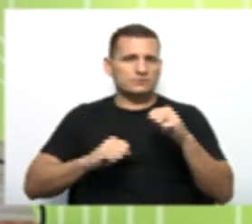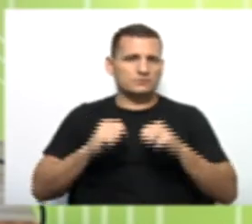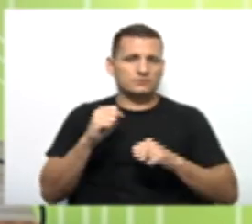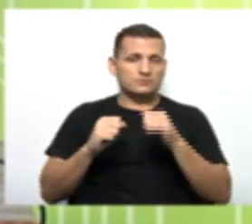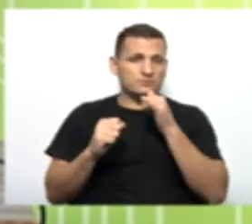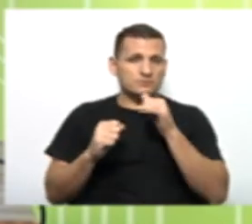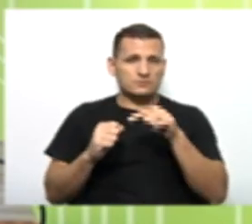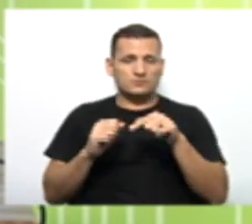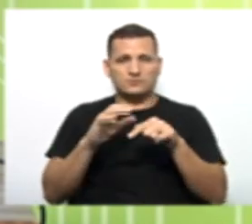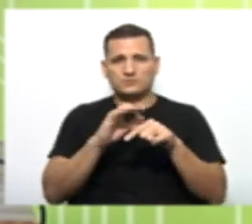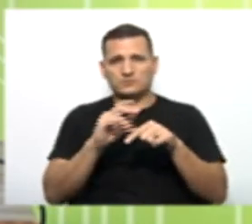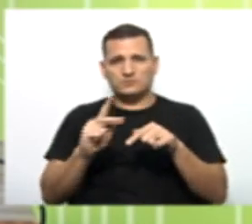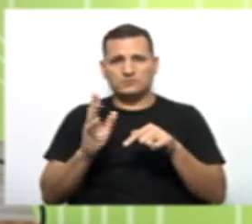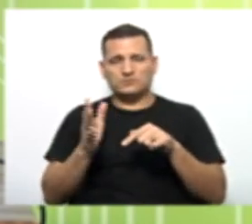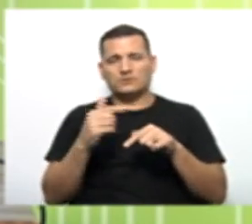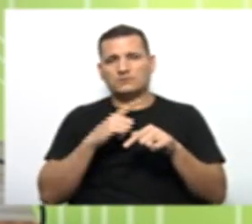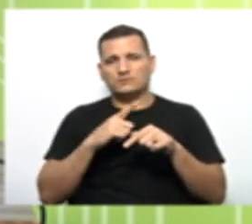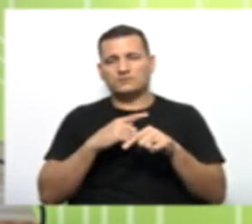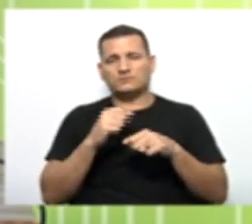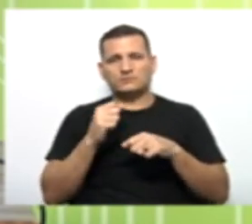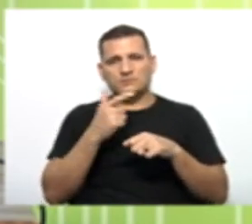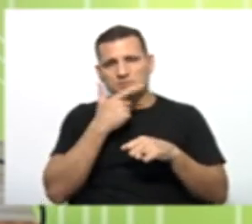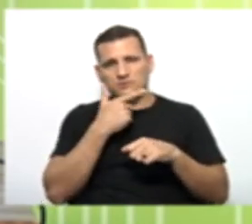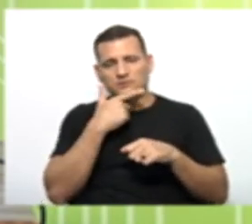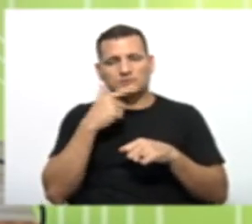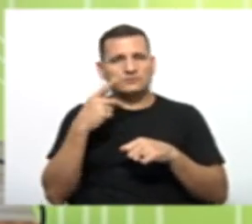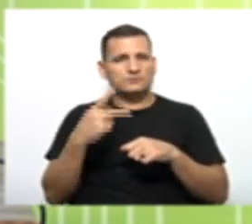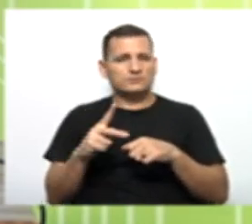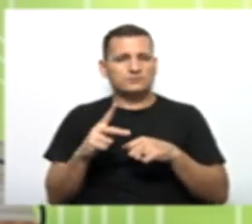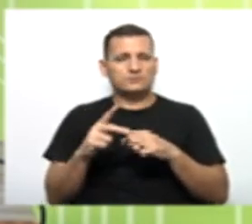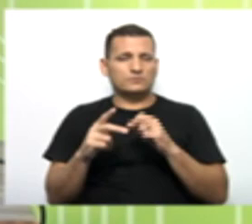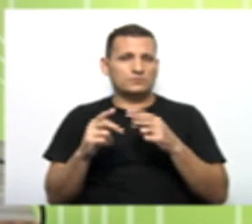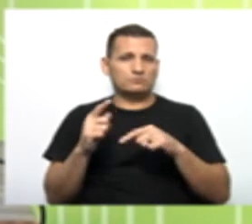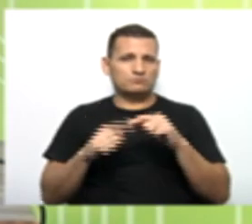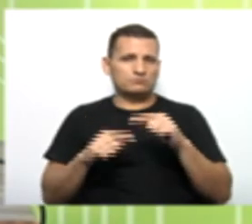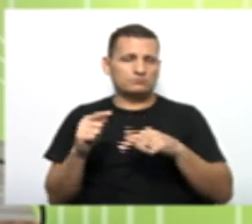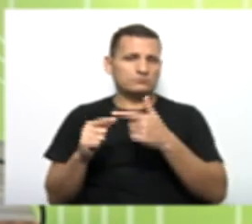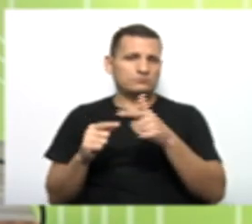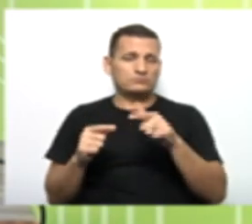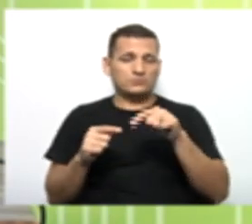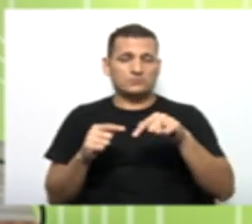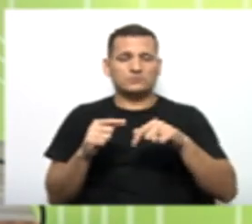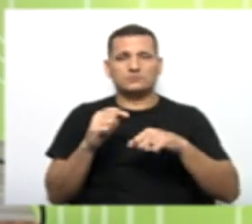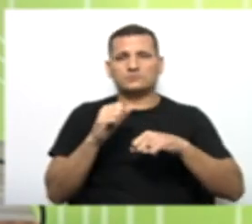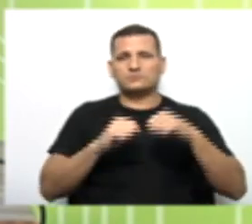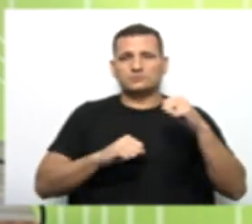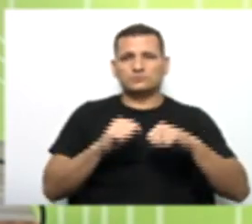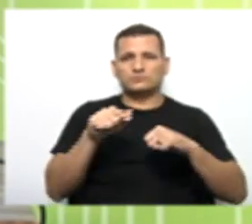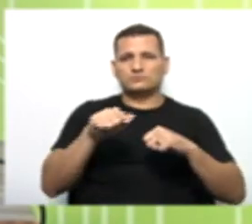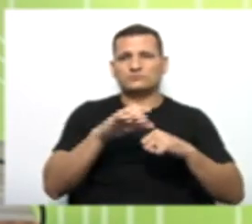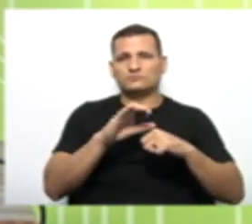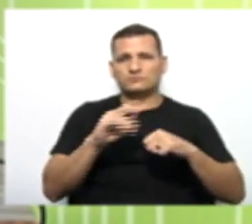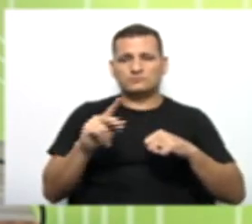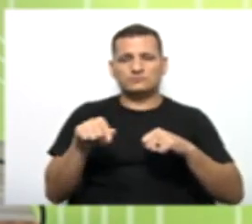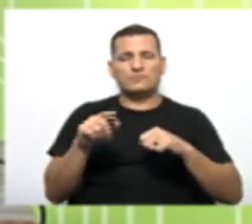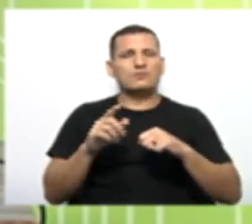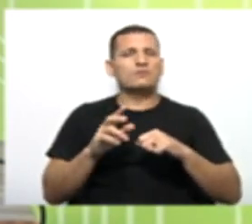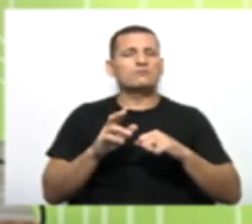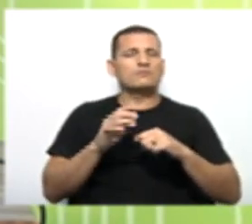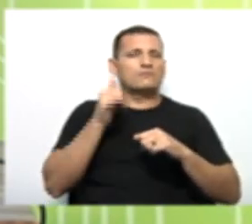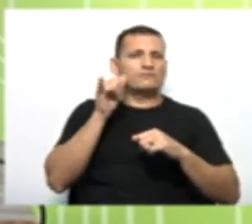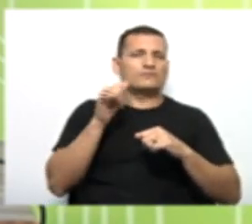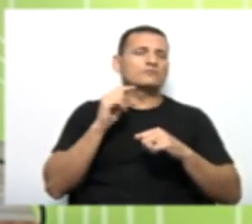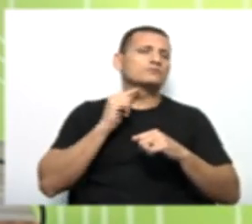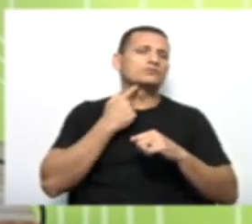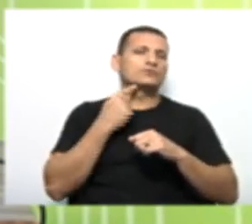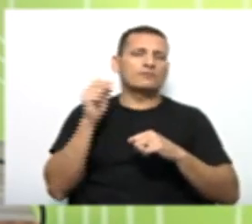essa cooperativa já produza seu queijo ou outros produtos, para que essa indústria da cooperativa não vá poluir o meio ambiente, ela também